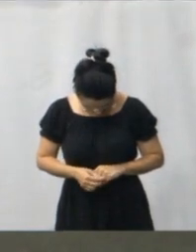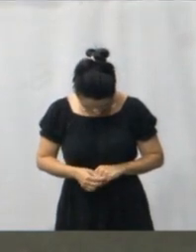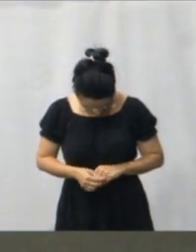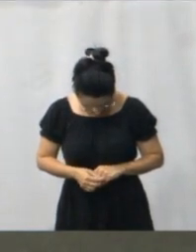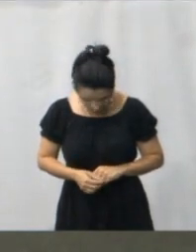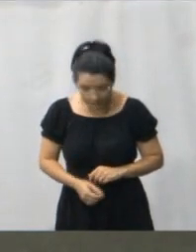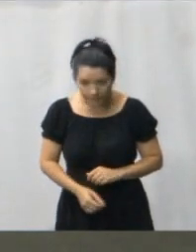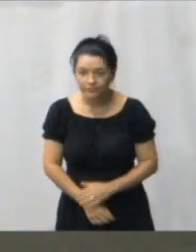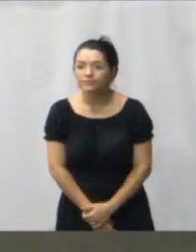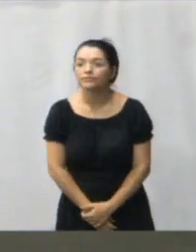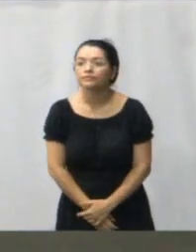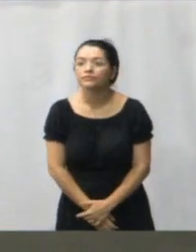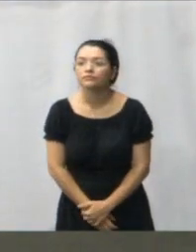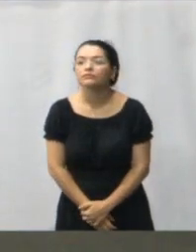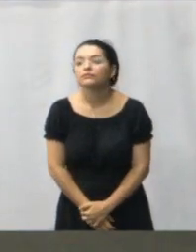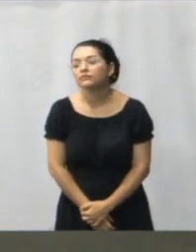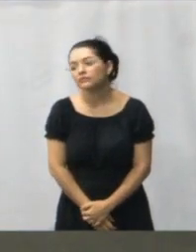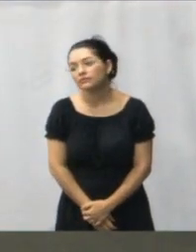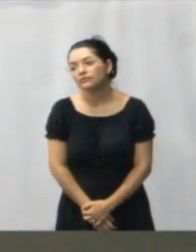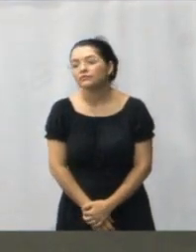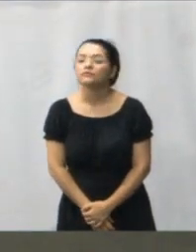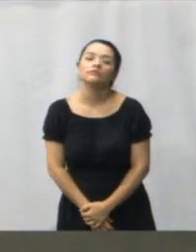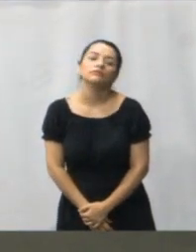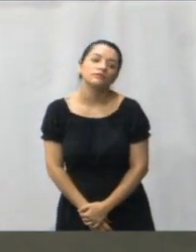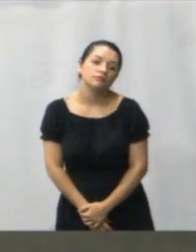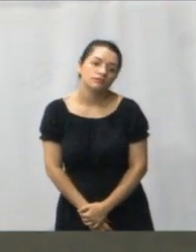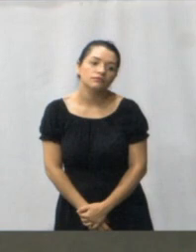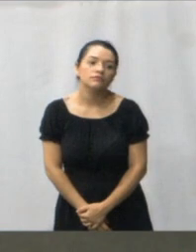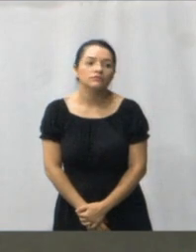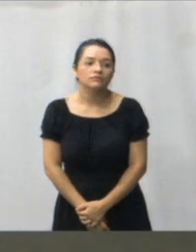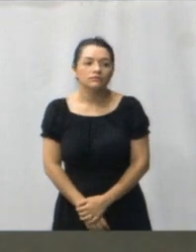A gente está votando na comissão representativa.